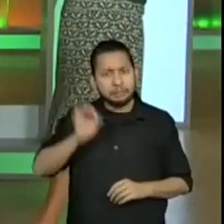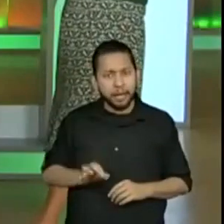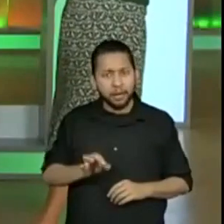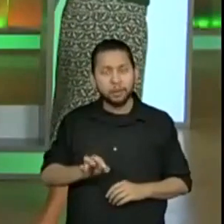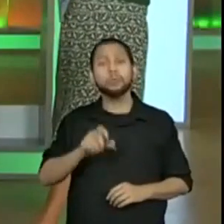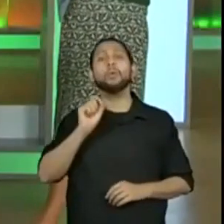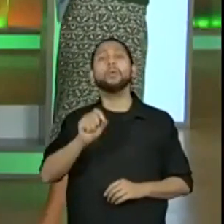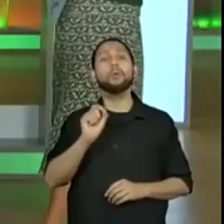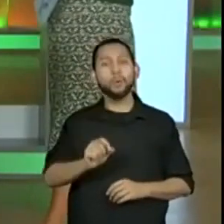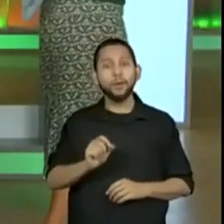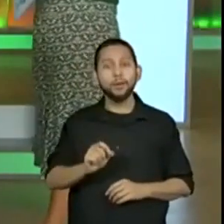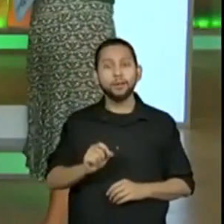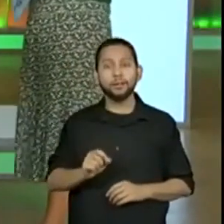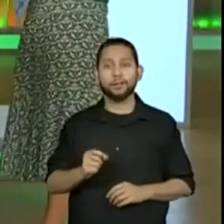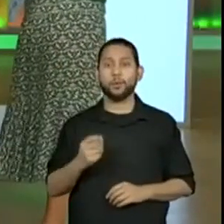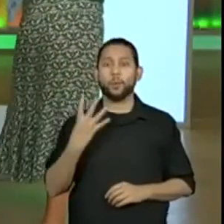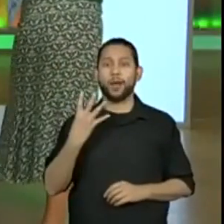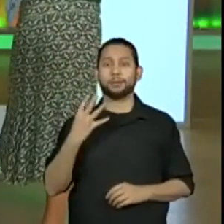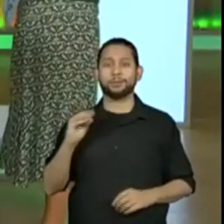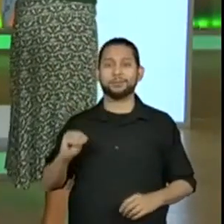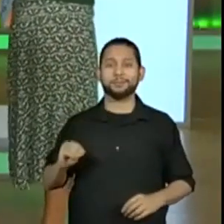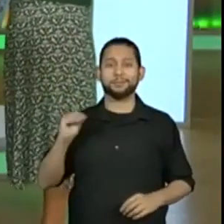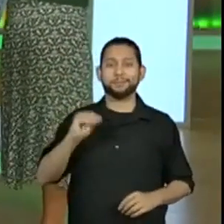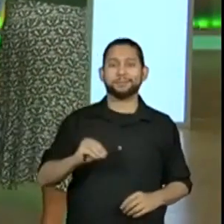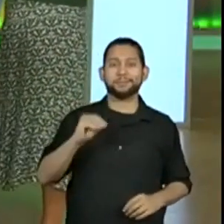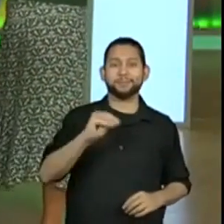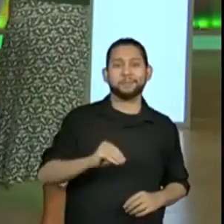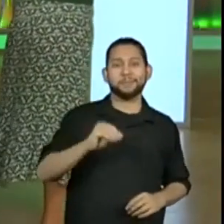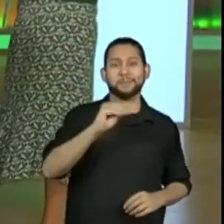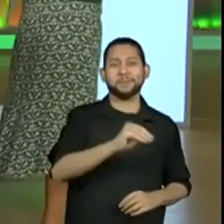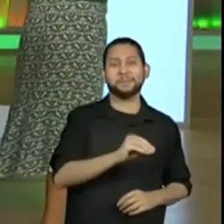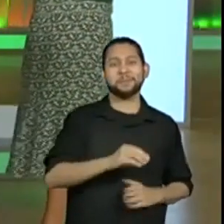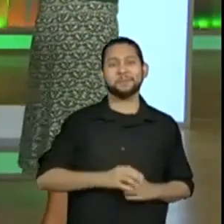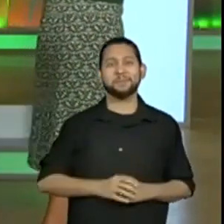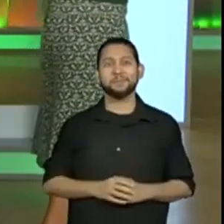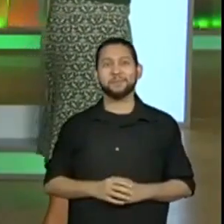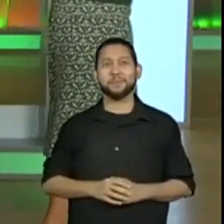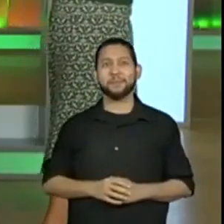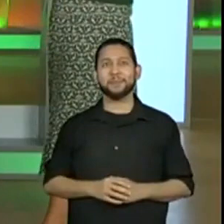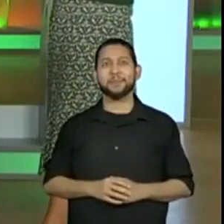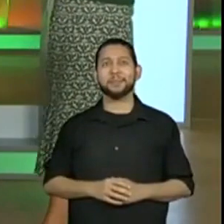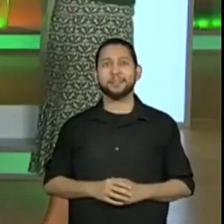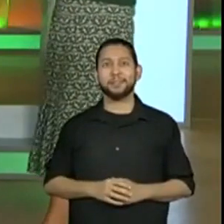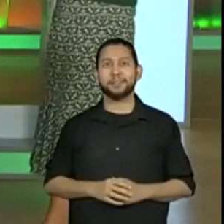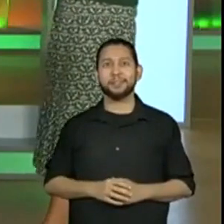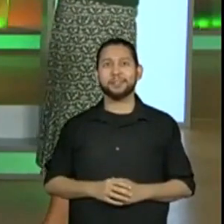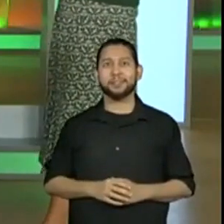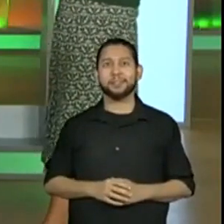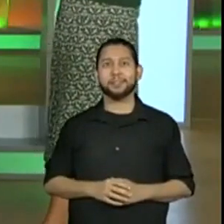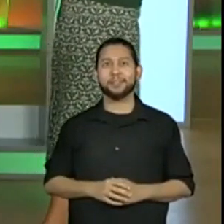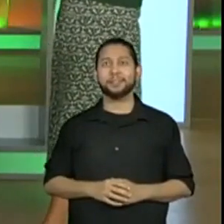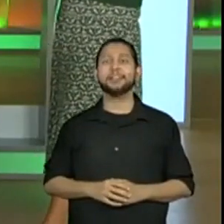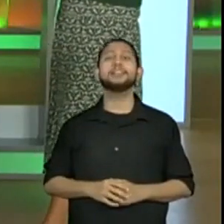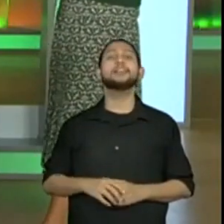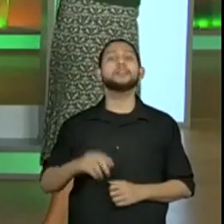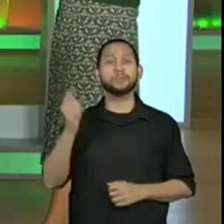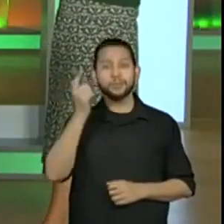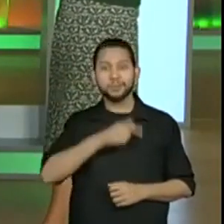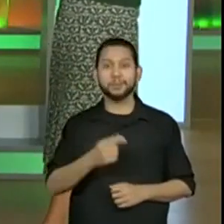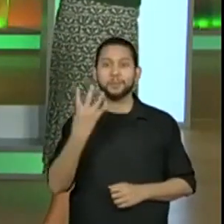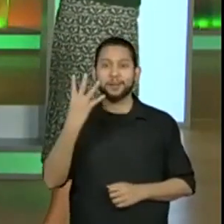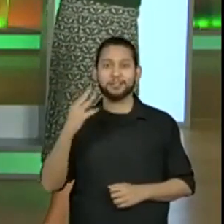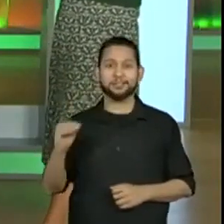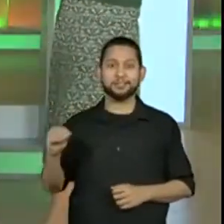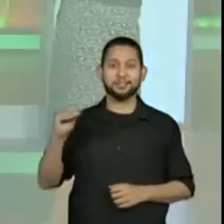vai andar 4 casas. Quatro? Caramba, aqui ó, acertou, ah, tá. Anda